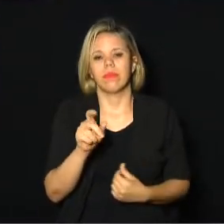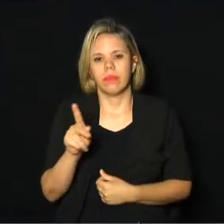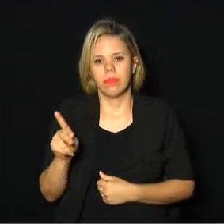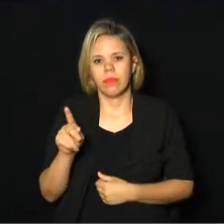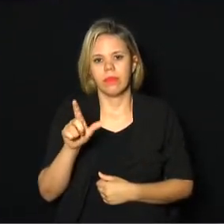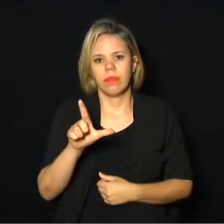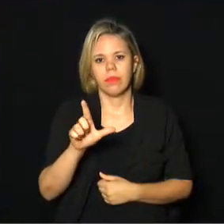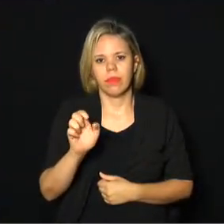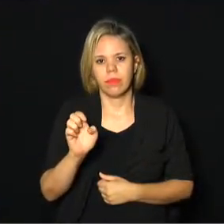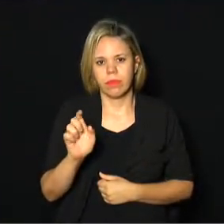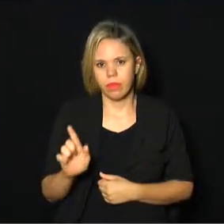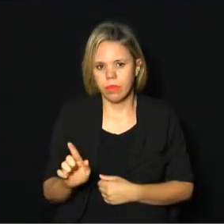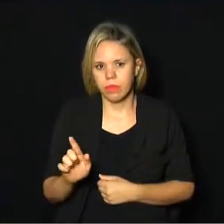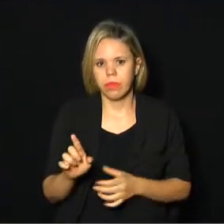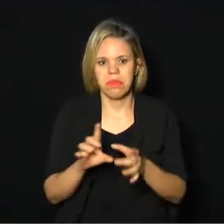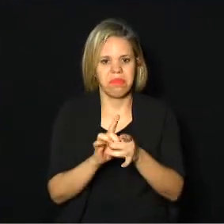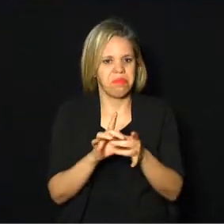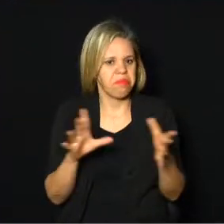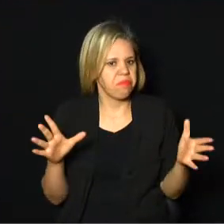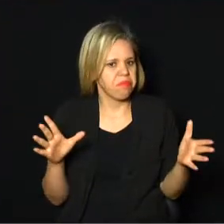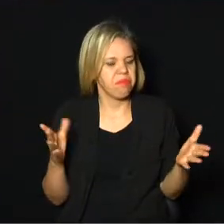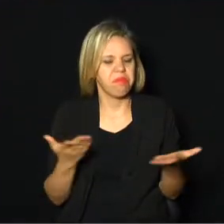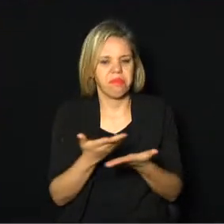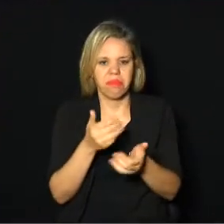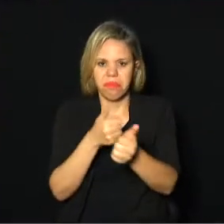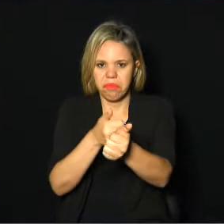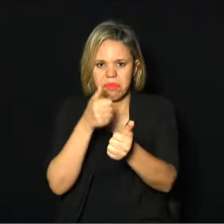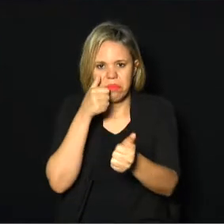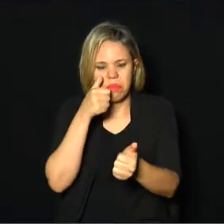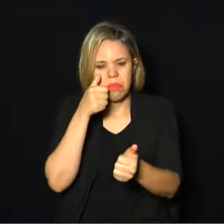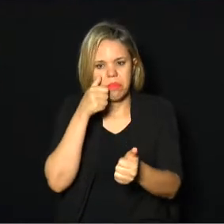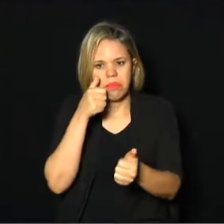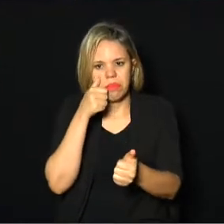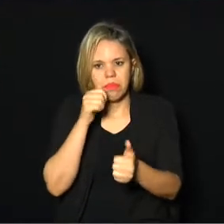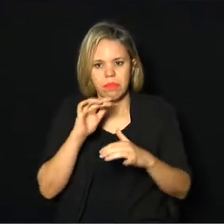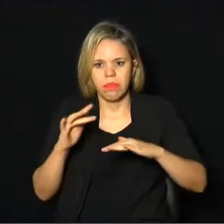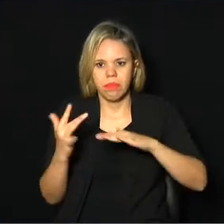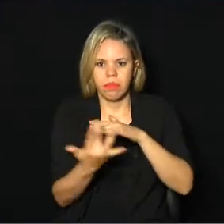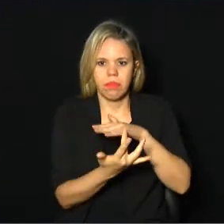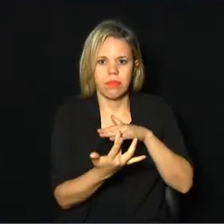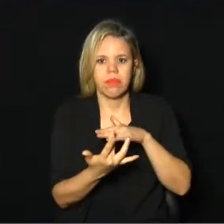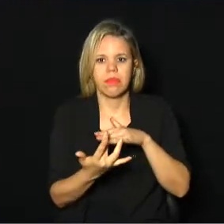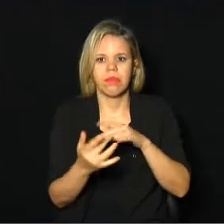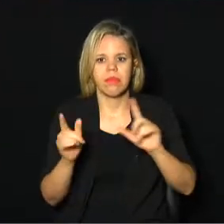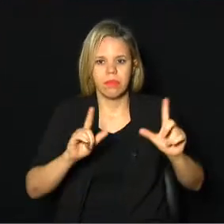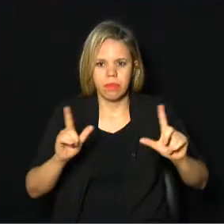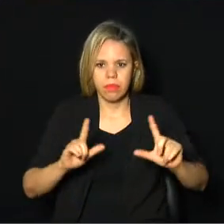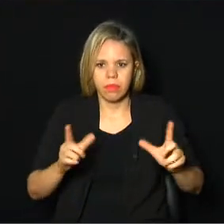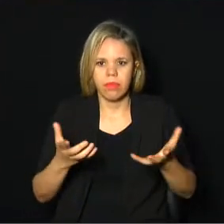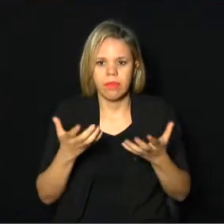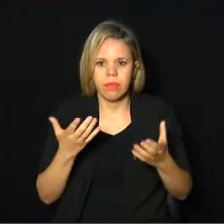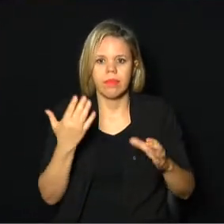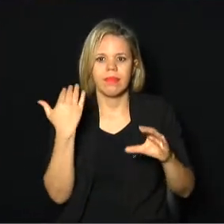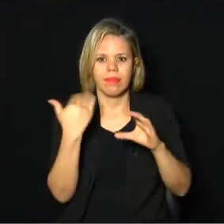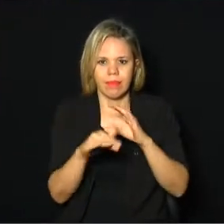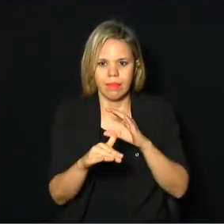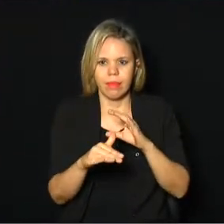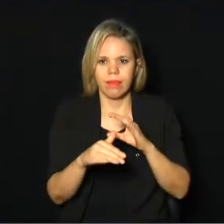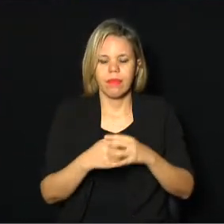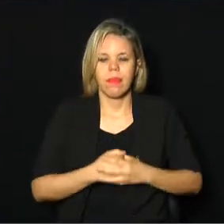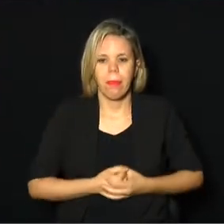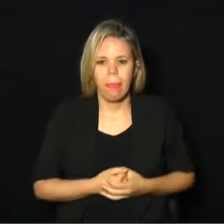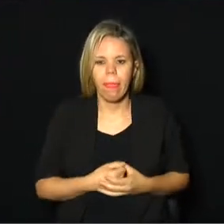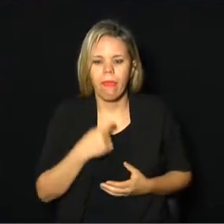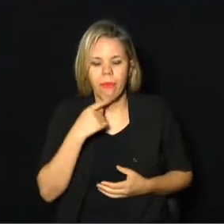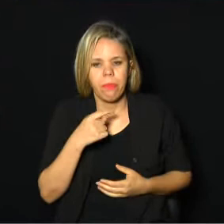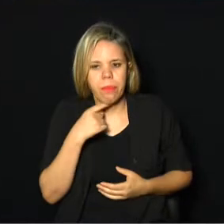comunicacal@campinas.sp.leg.br. Então, fiquem à vontade, vocês que estão acompanhando pelas nossas redes ou pela TV, também quiserem mandar mensagens,